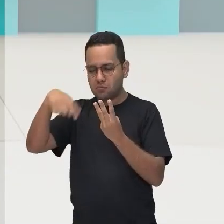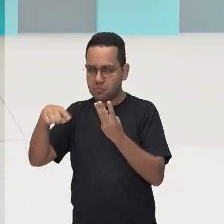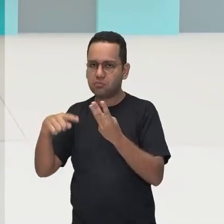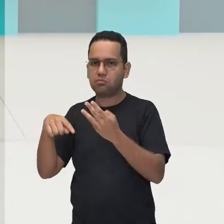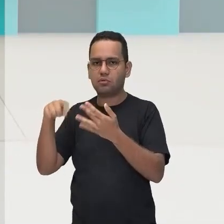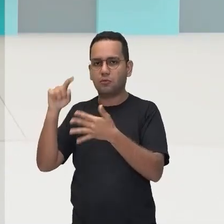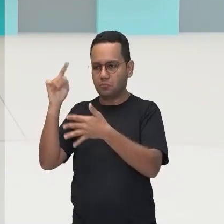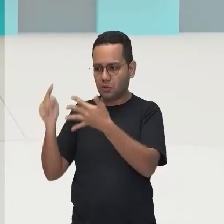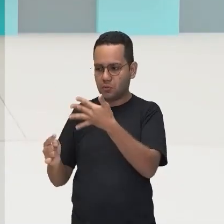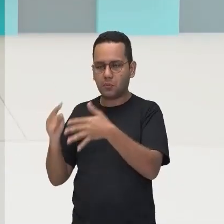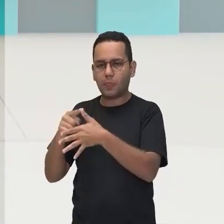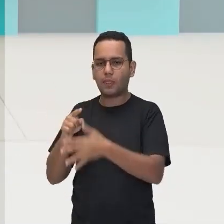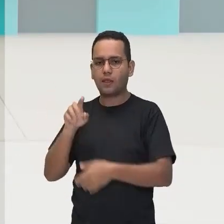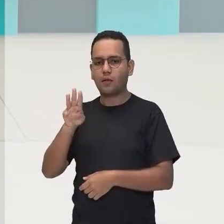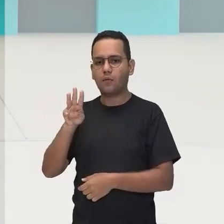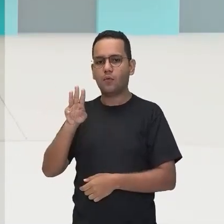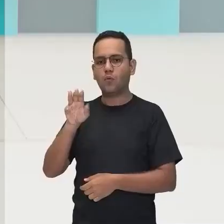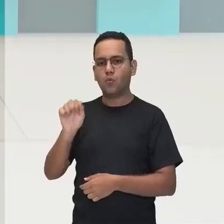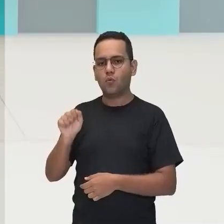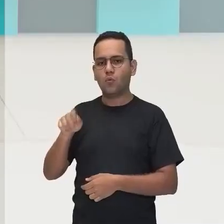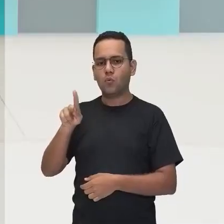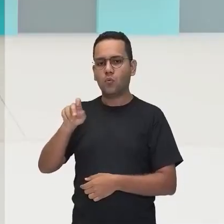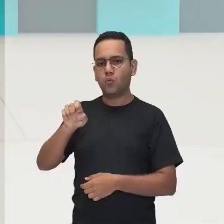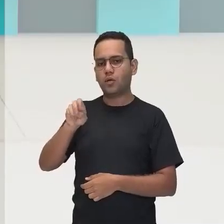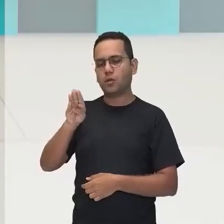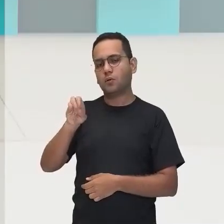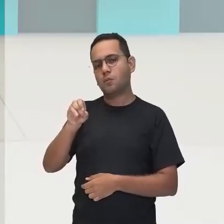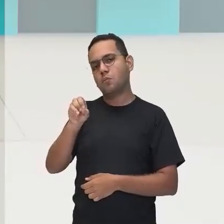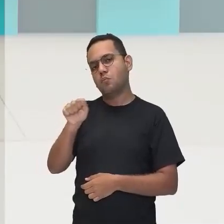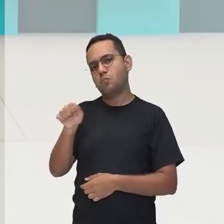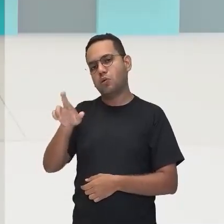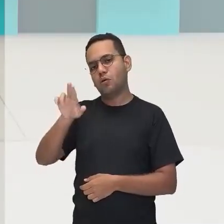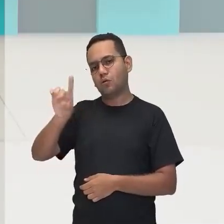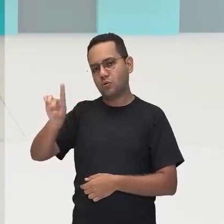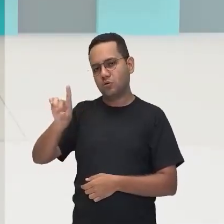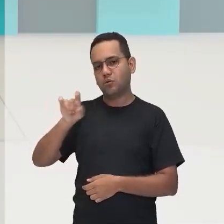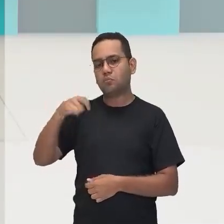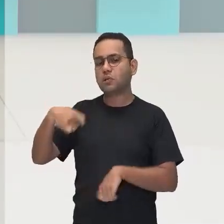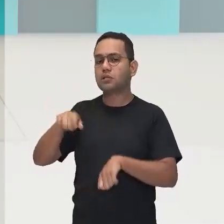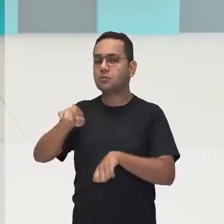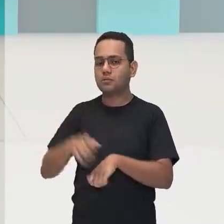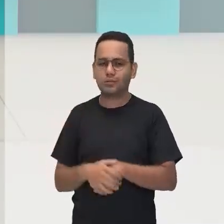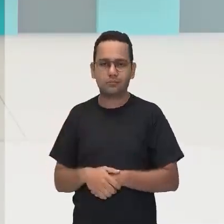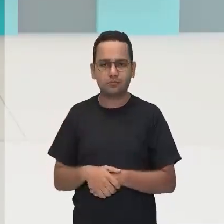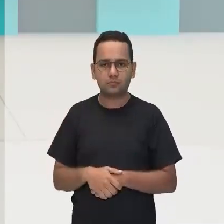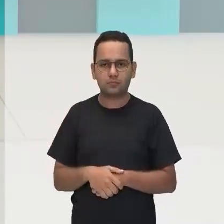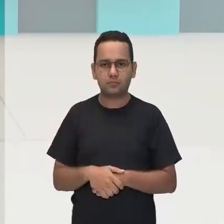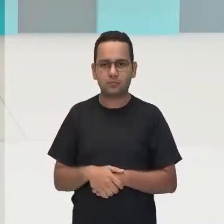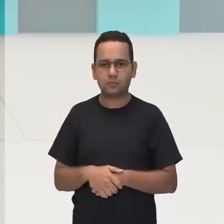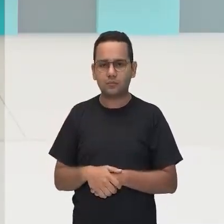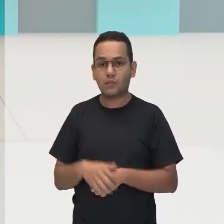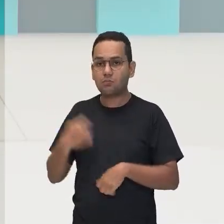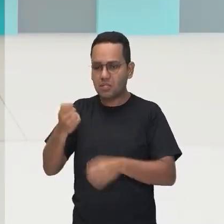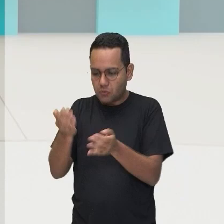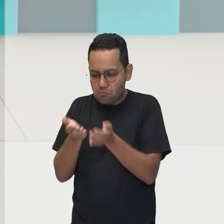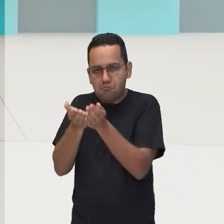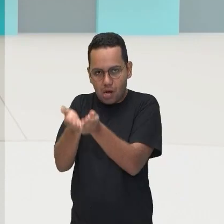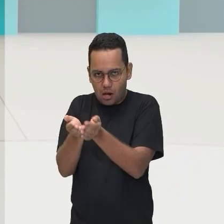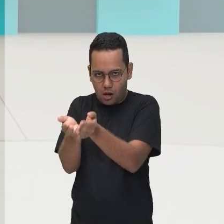falamos do wakeboard, que é essa atividade onde você vai precisar do auxílio, né, de uma lancha onde